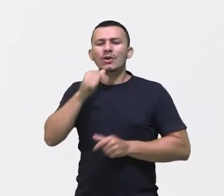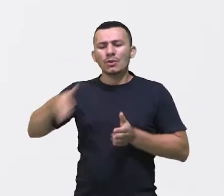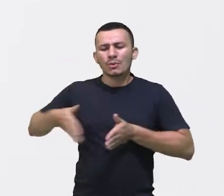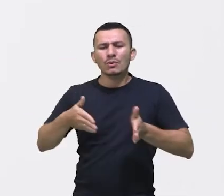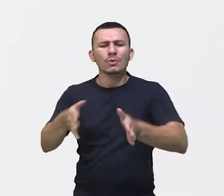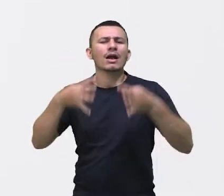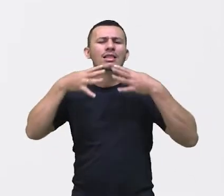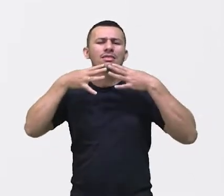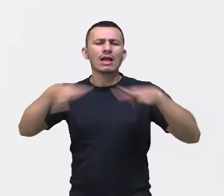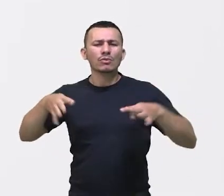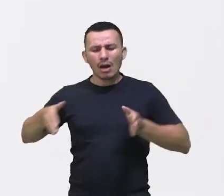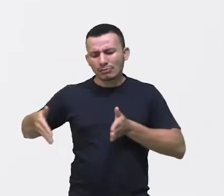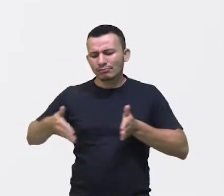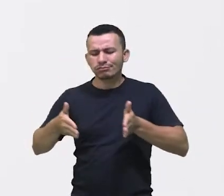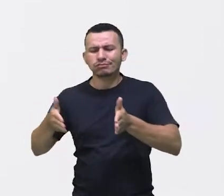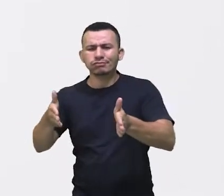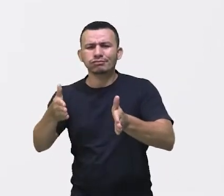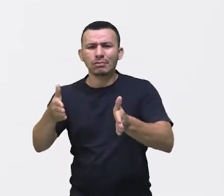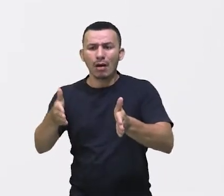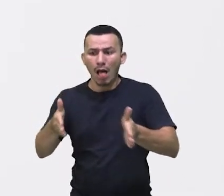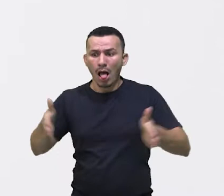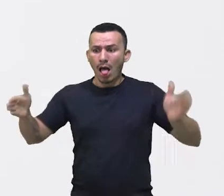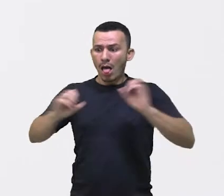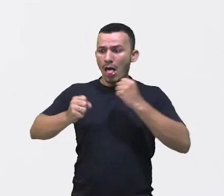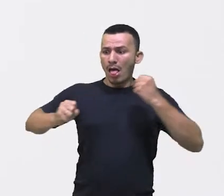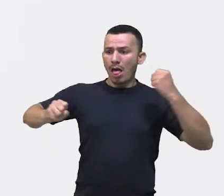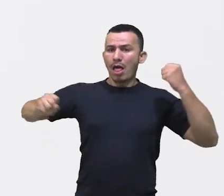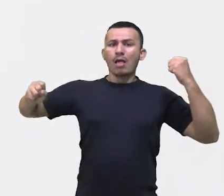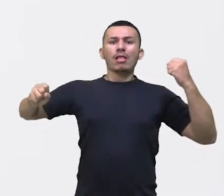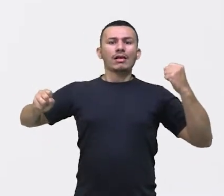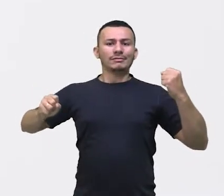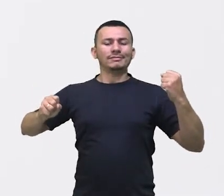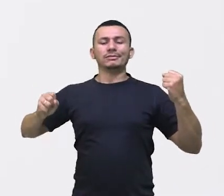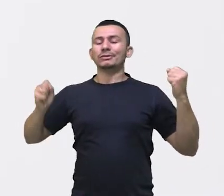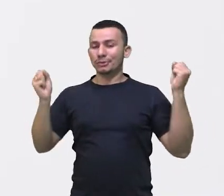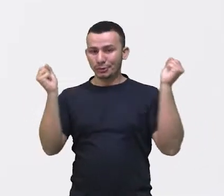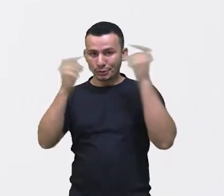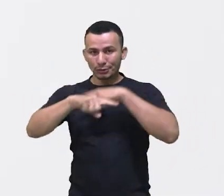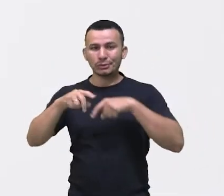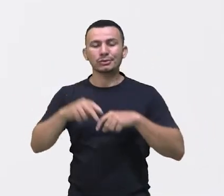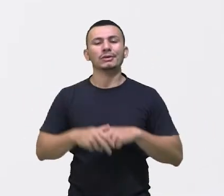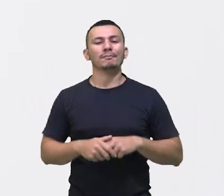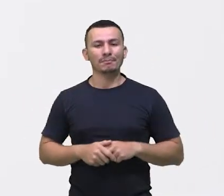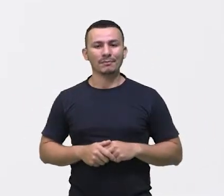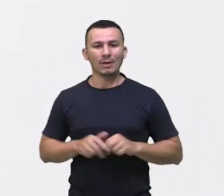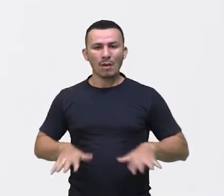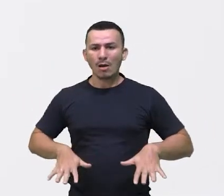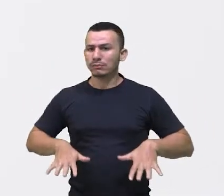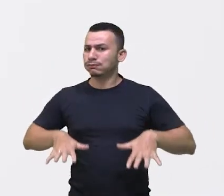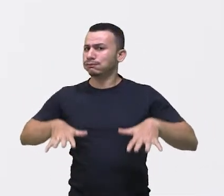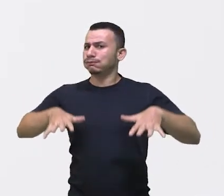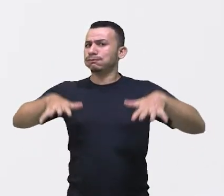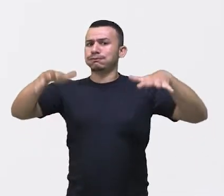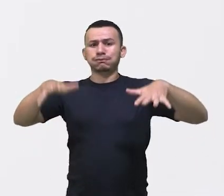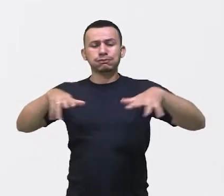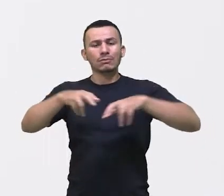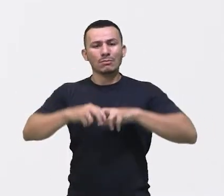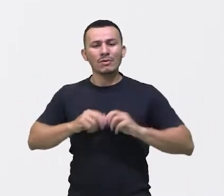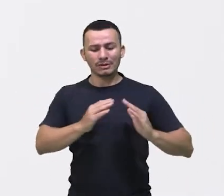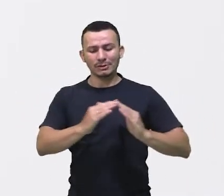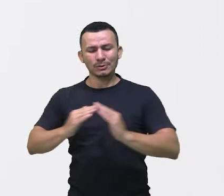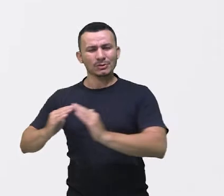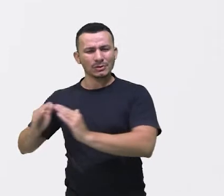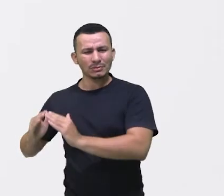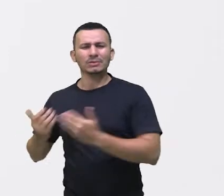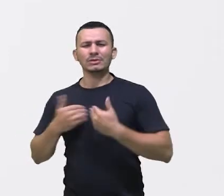com determinada largura do seu leito, agora ela foi retida, ou seja, alagou também toda